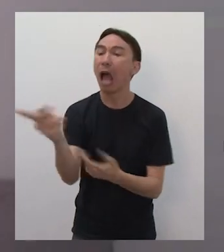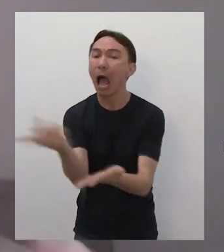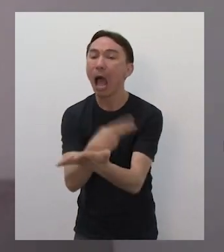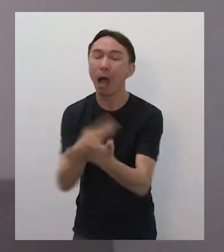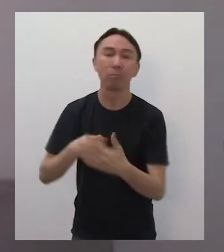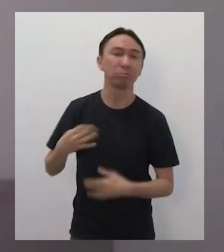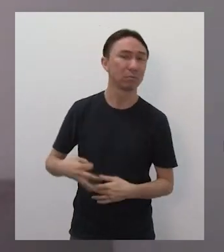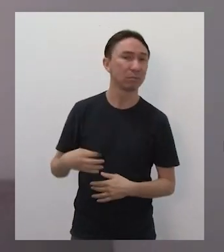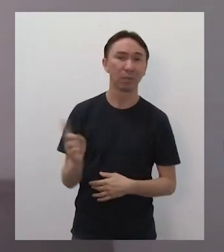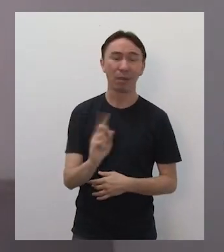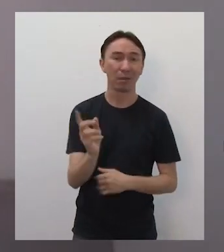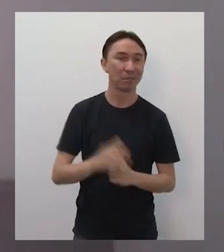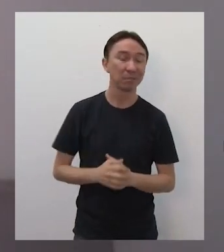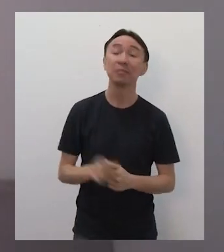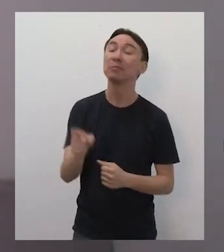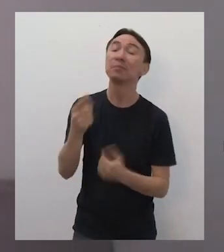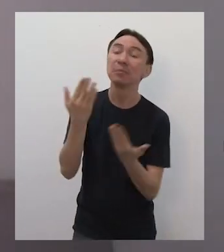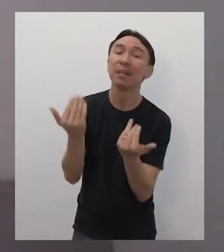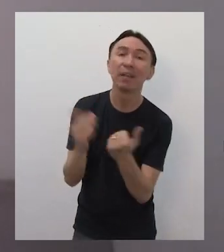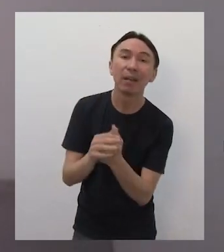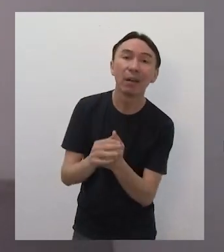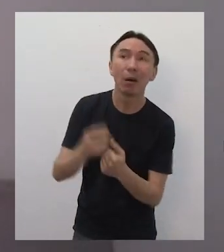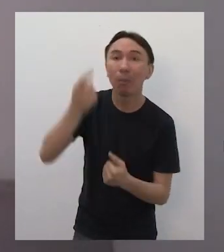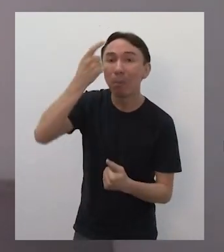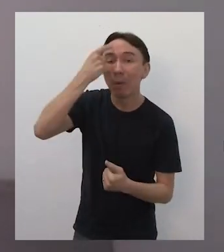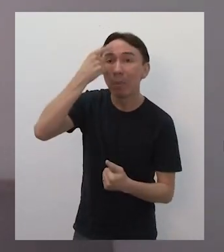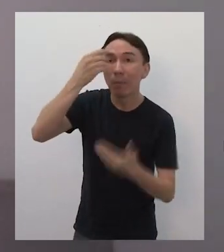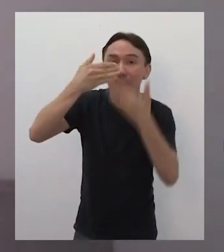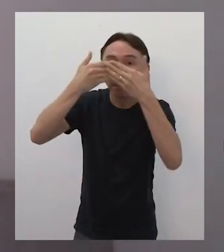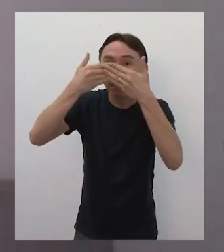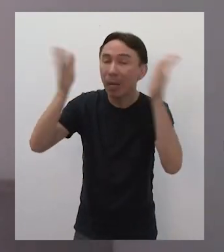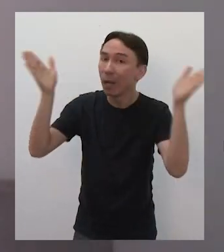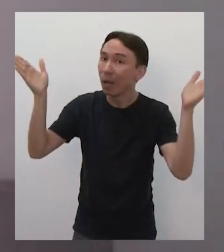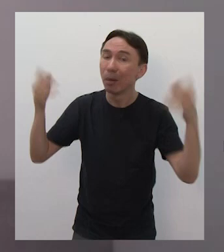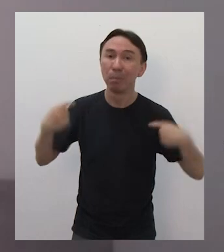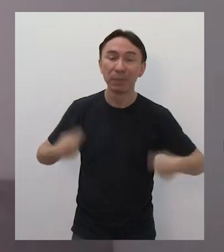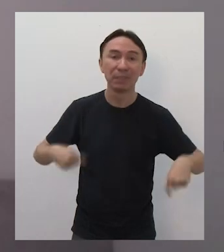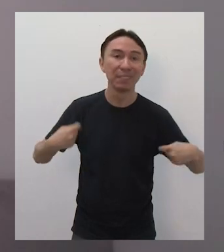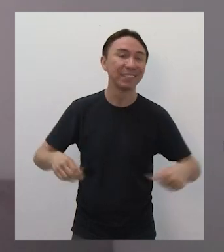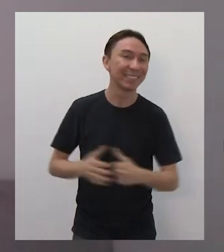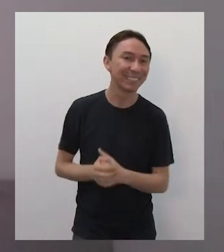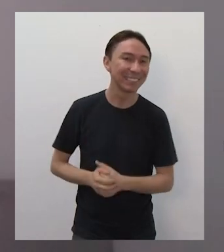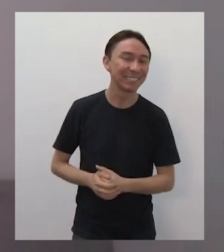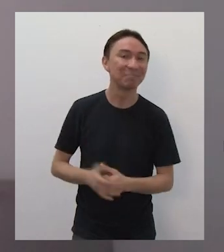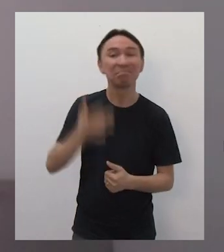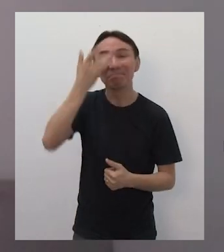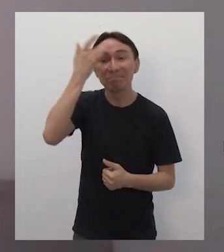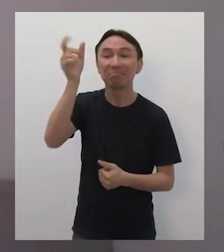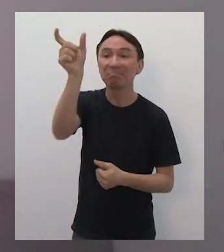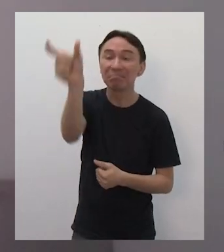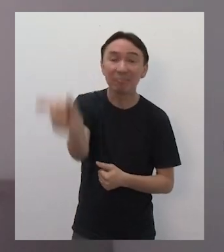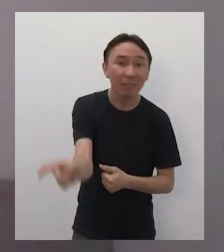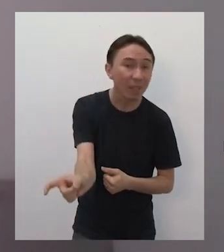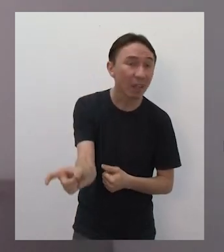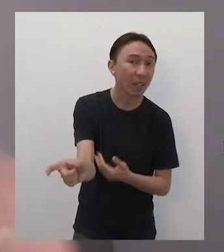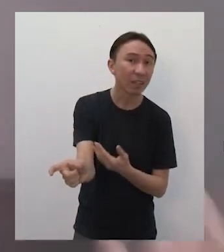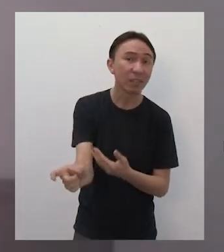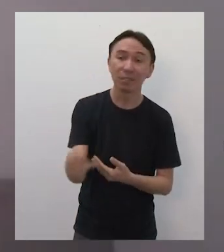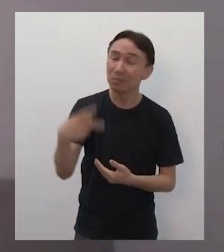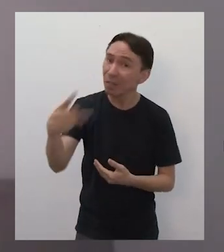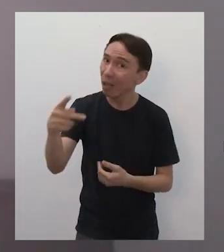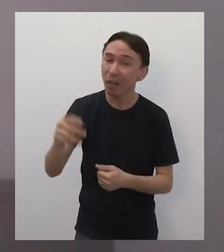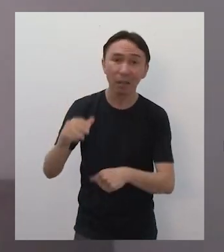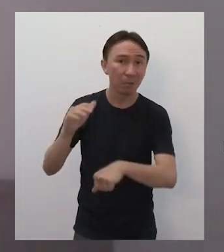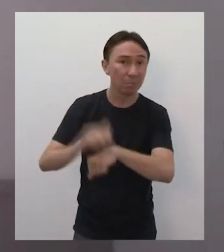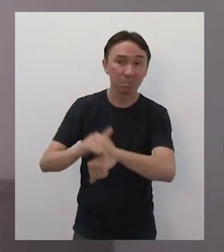aberto a entender o que o outro traz. E a entender que essa pessoa, ela tem todo um